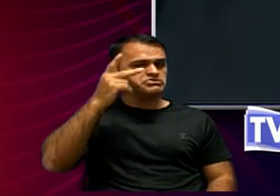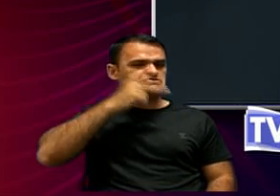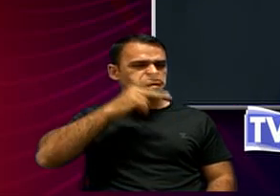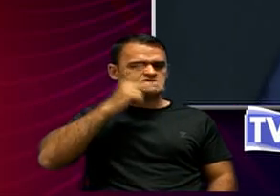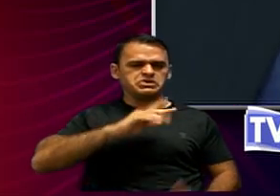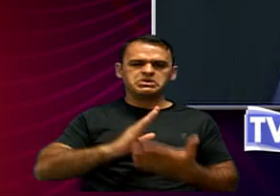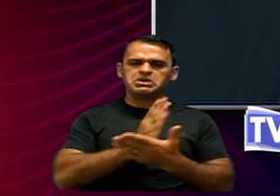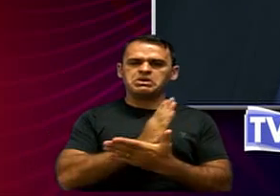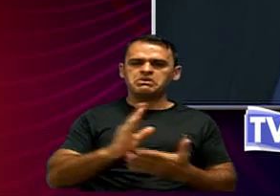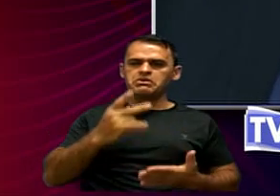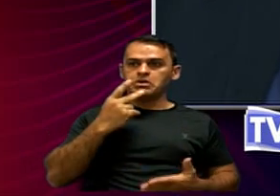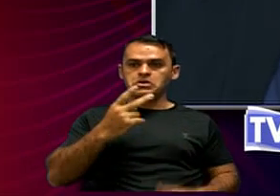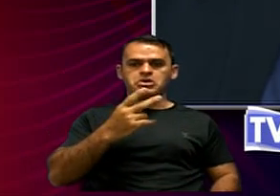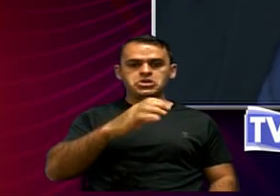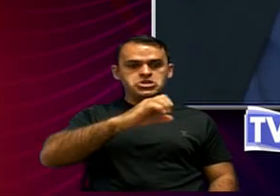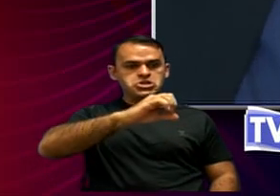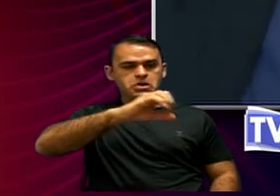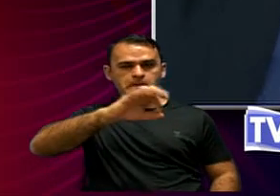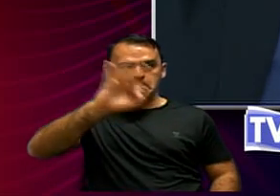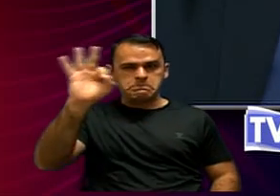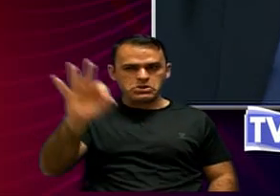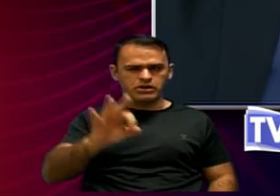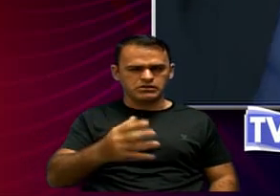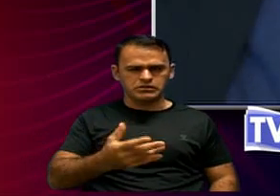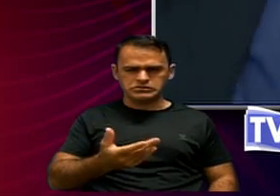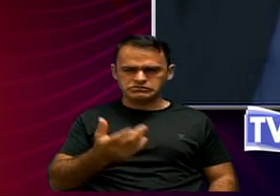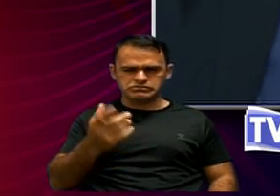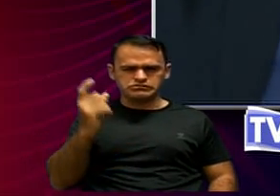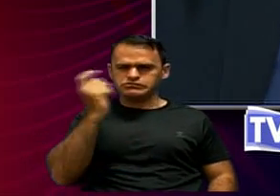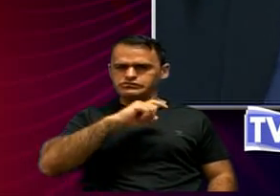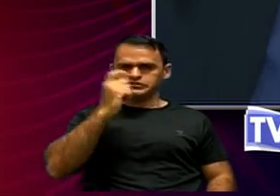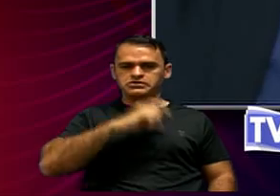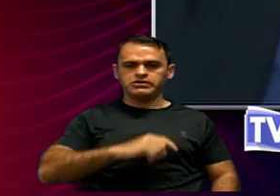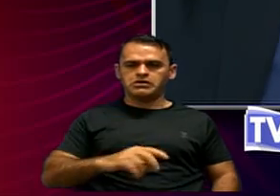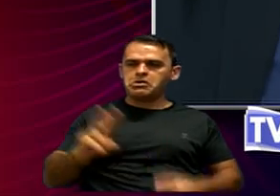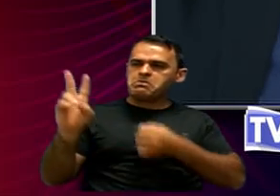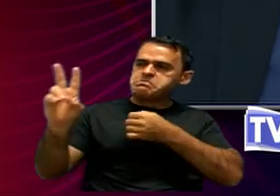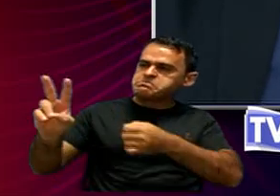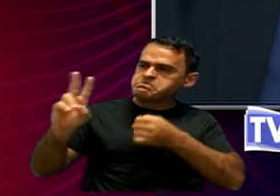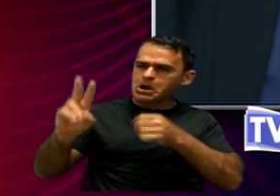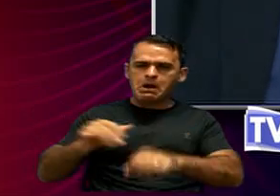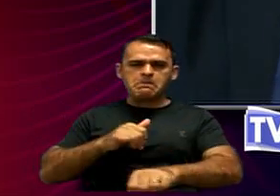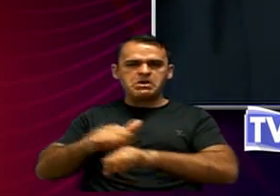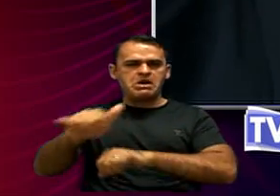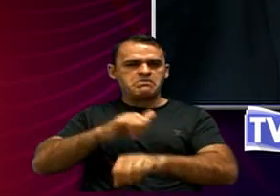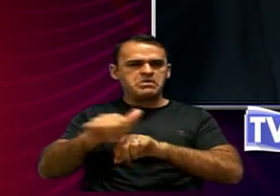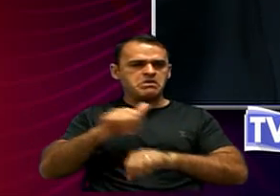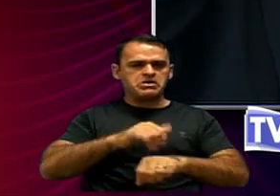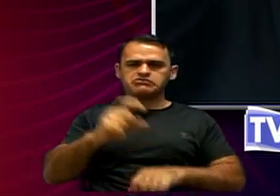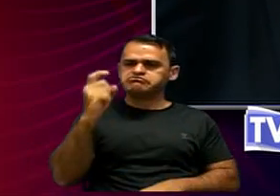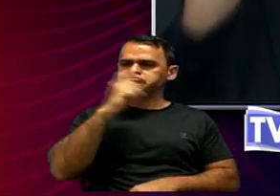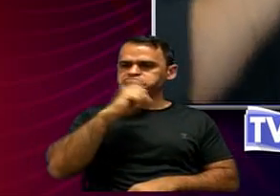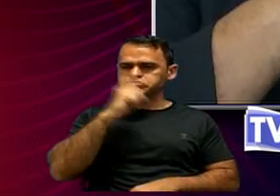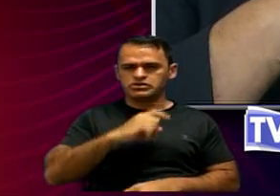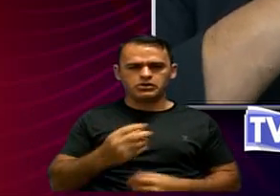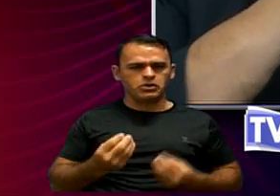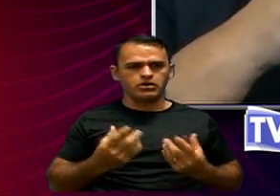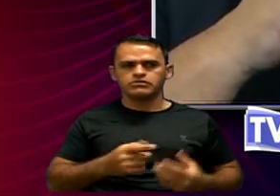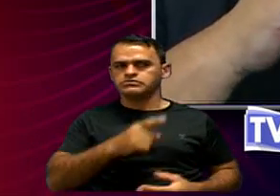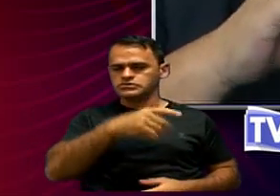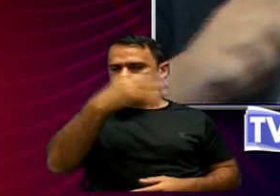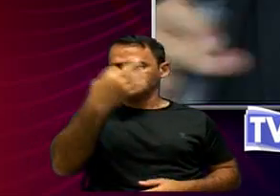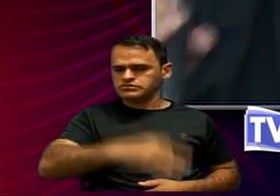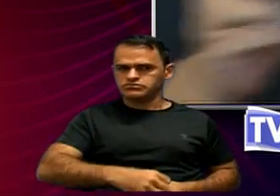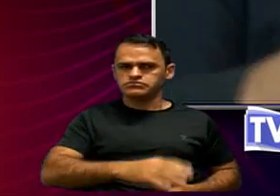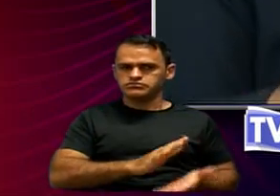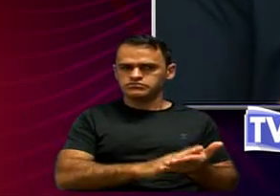que estava com 90% atendendo lá. Mentira! Não está. Só em época da eleição que falaram. Tem que falar a verdade, você está falando a verdade. Parabéns que você está falando.